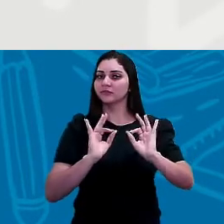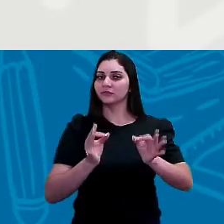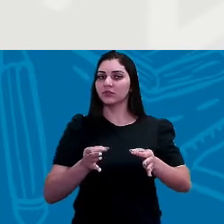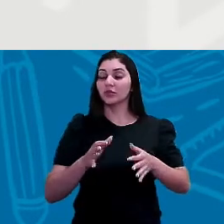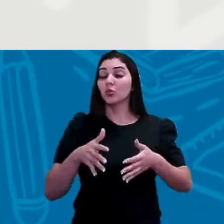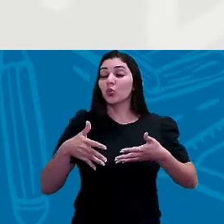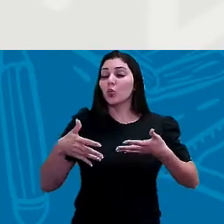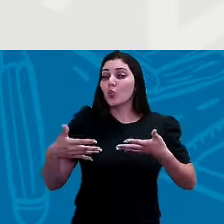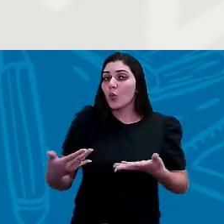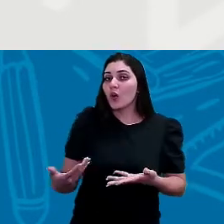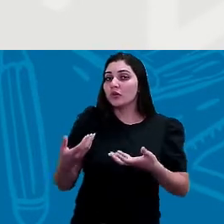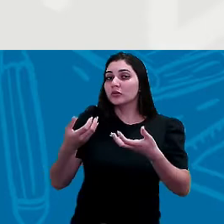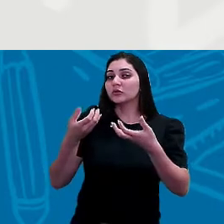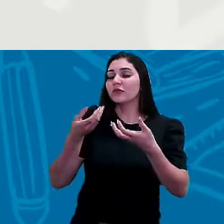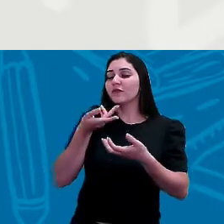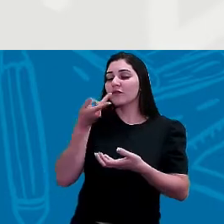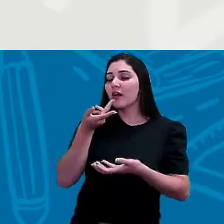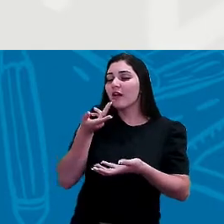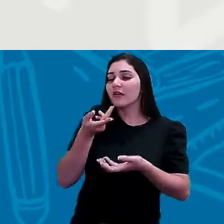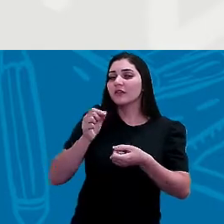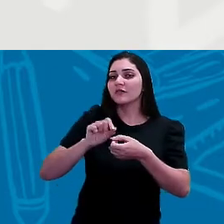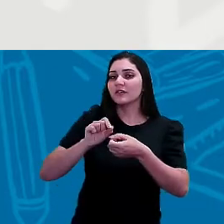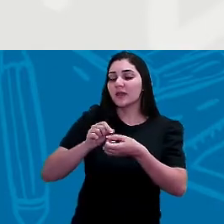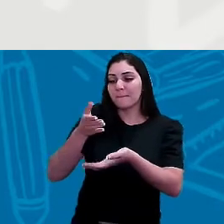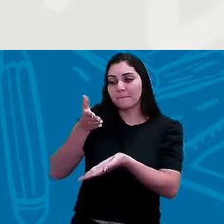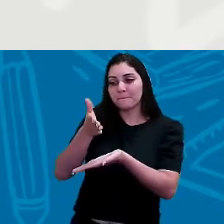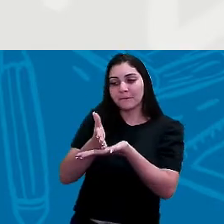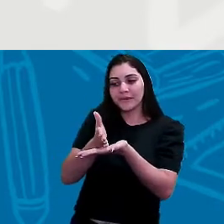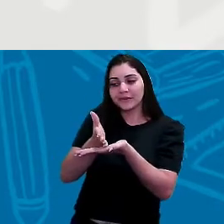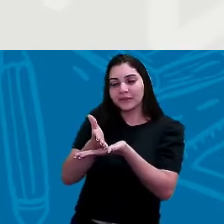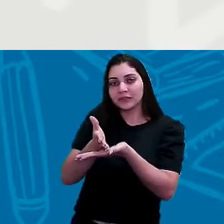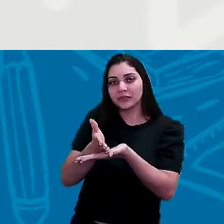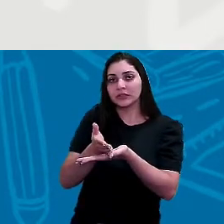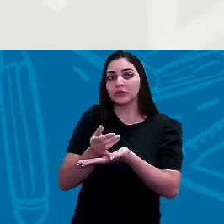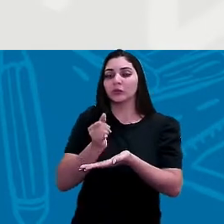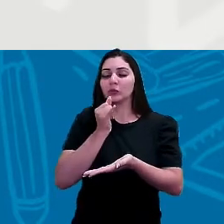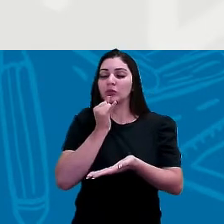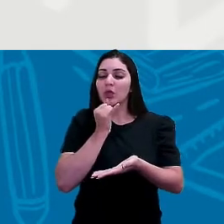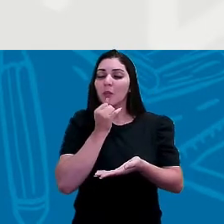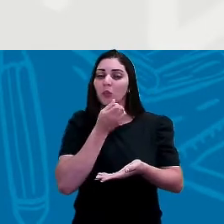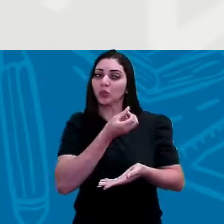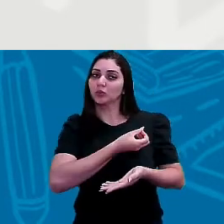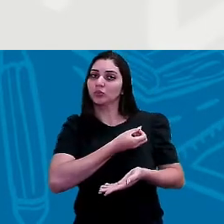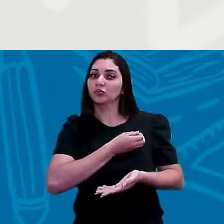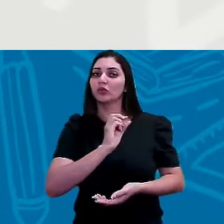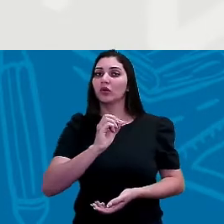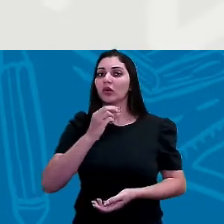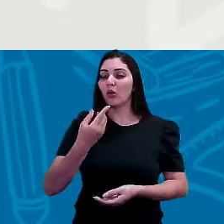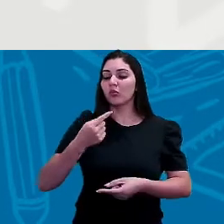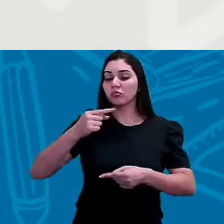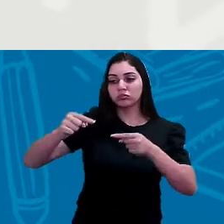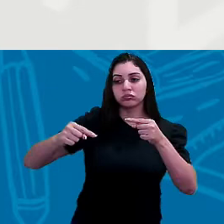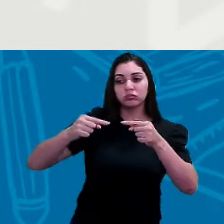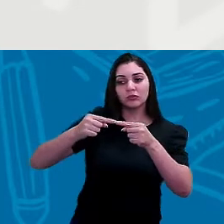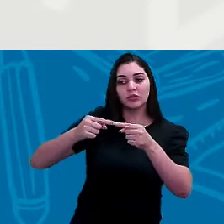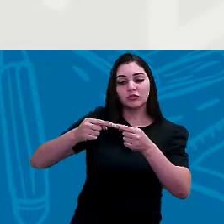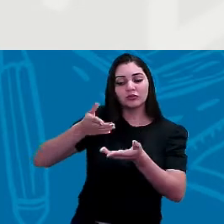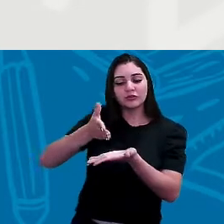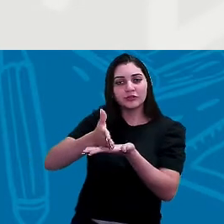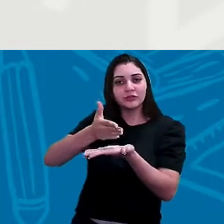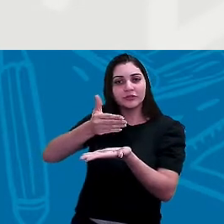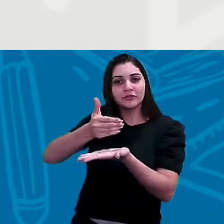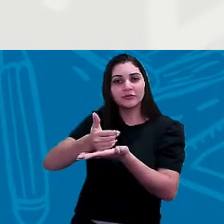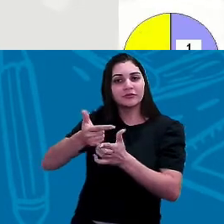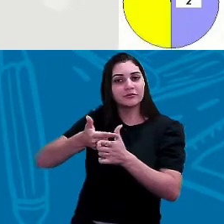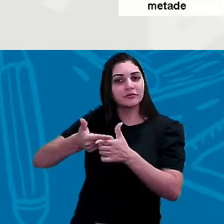quando eu digo que vou fazer a metade, eu vou pegar esse número ou esse objeto e vou dividi-lo por 2, tá bom?